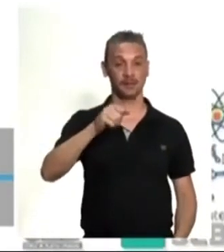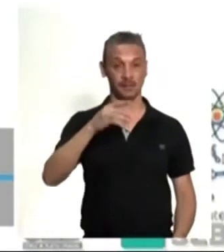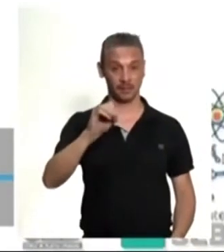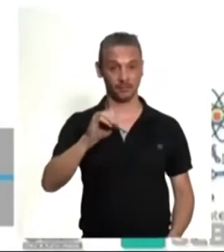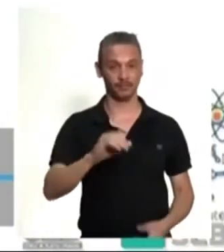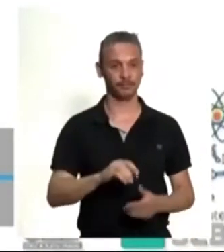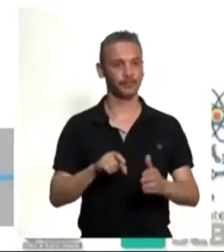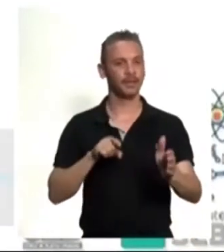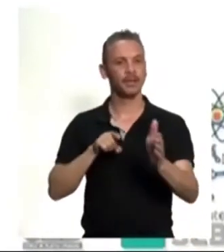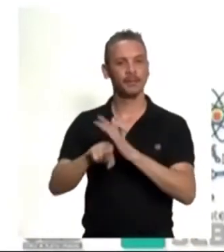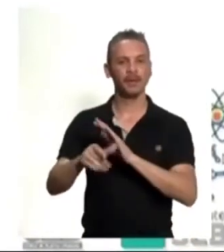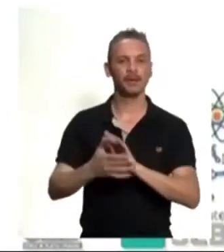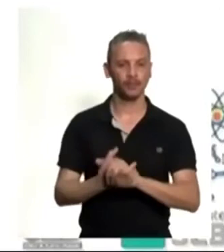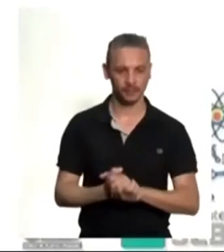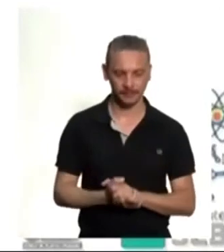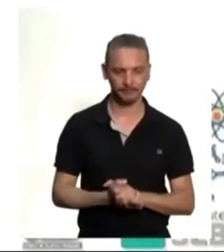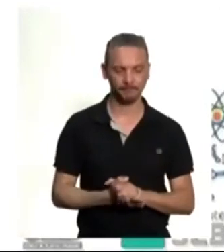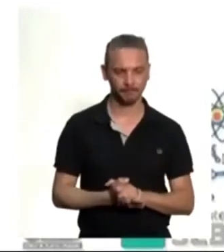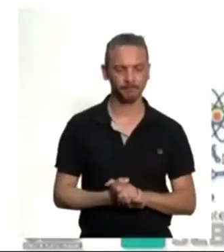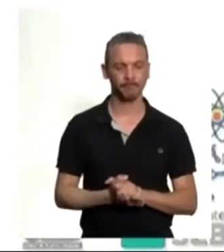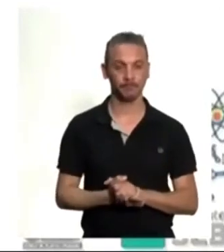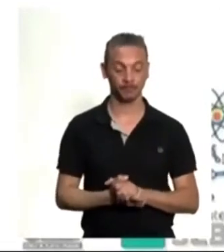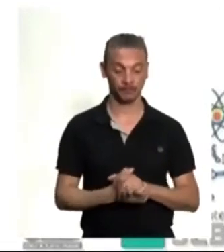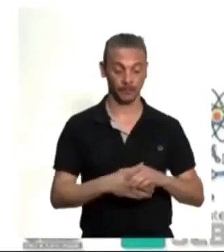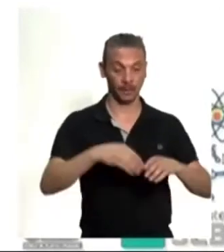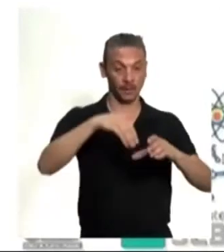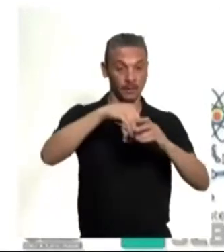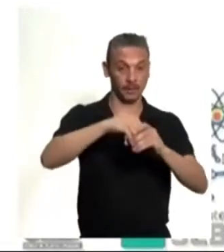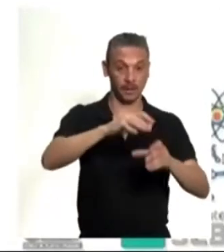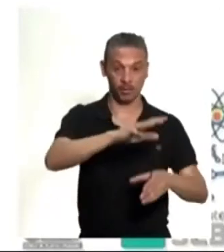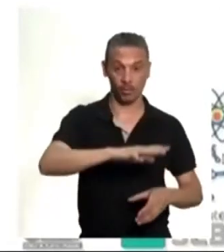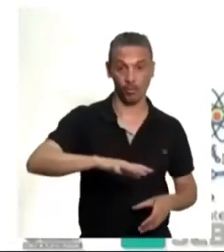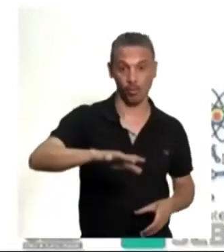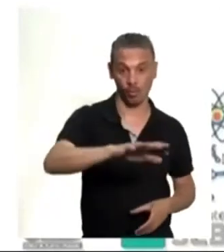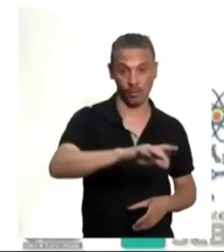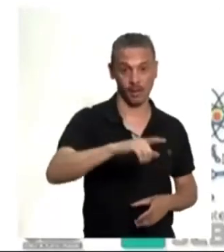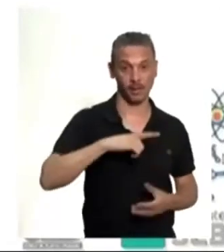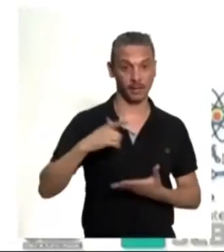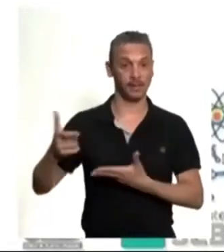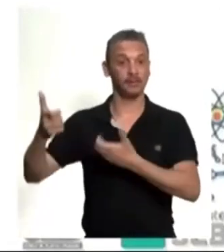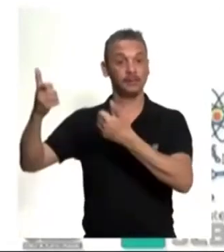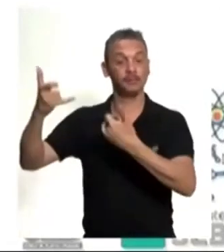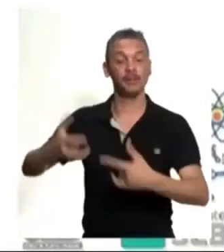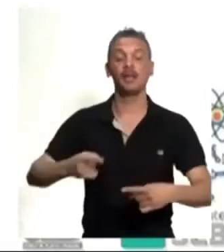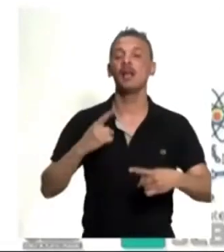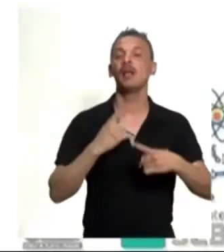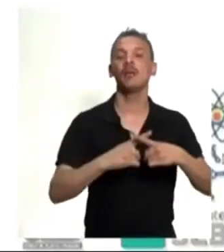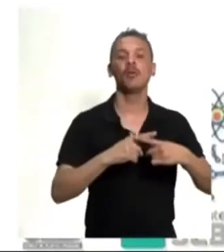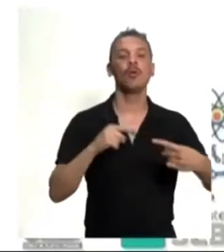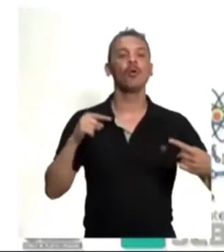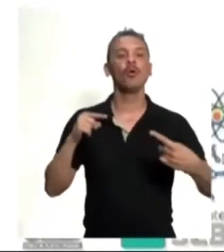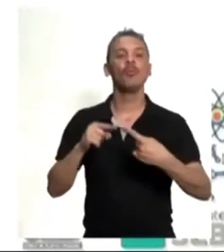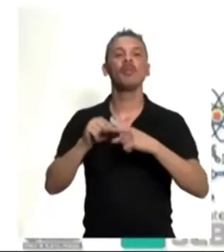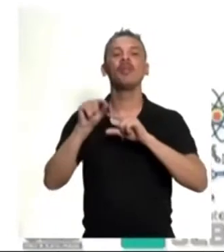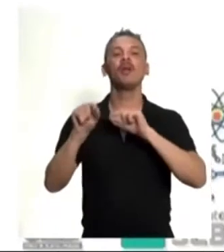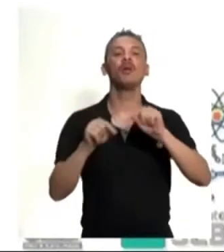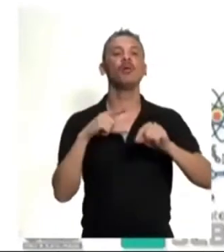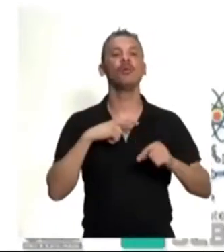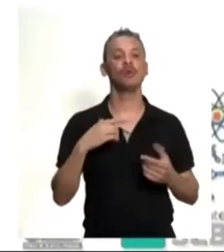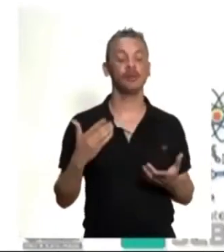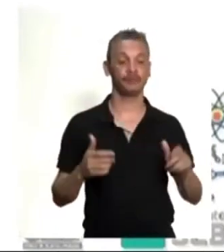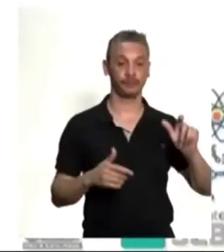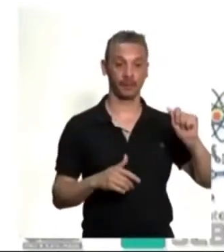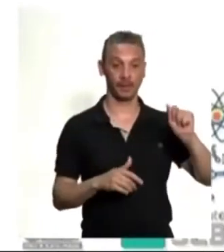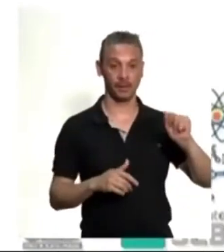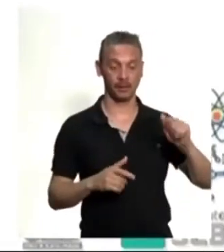pergunta? A organização interna do aglomerado urbano descrito é resultado da ocorrência do processo de